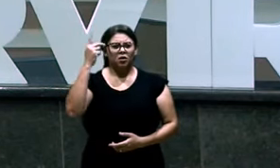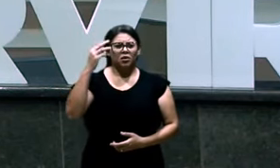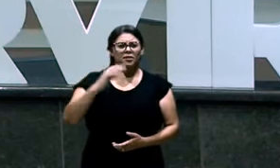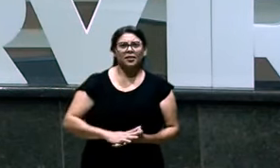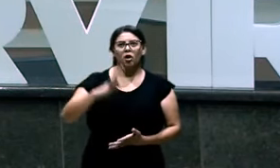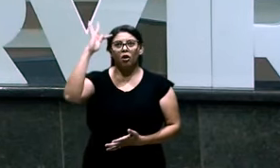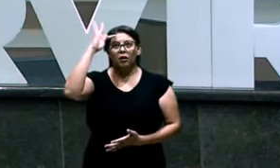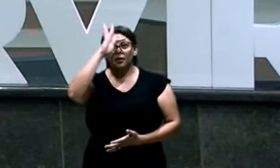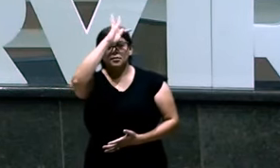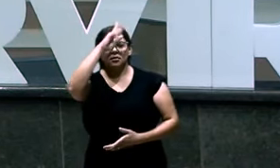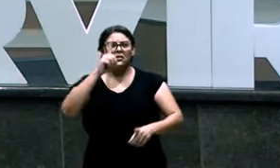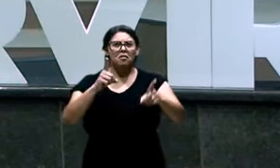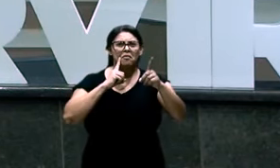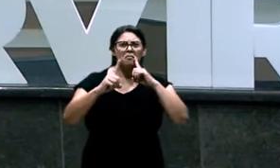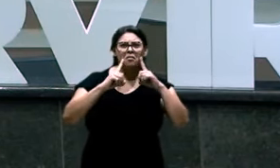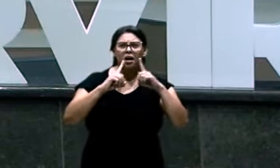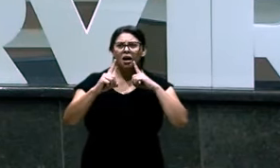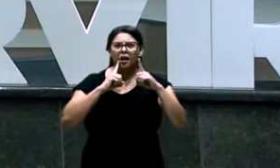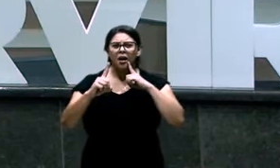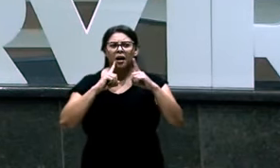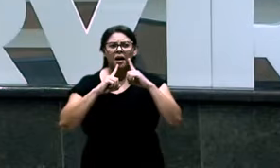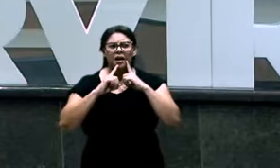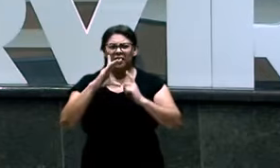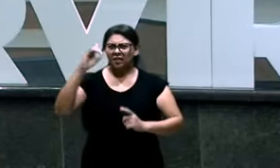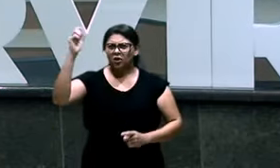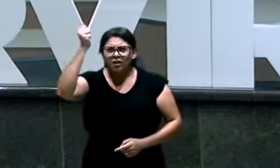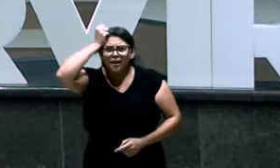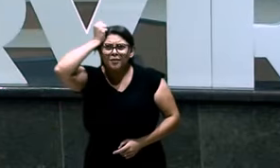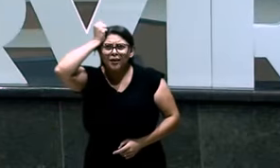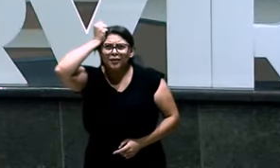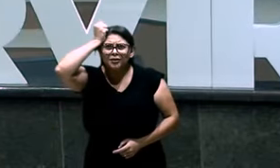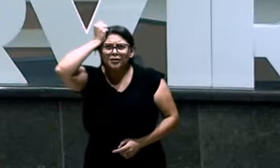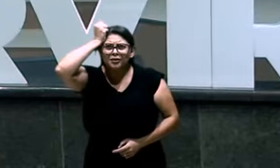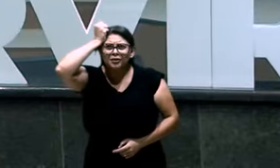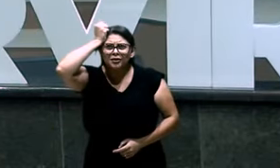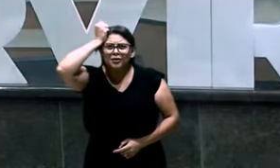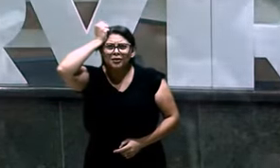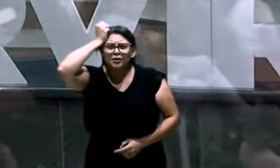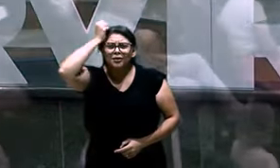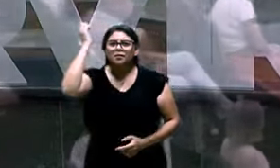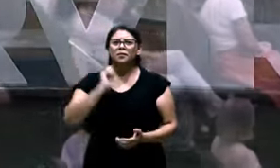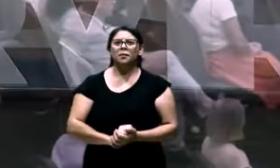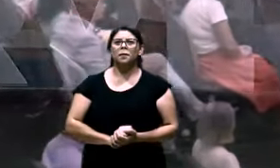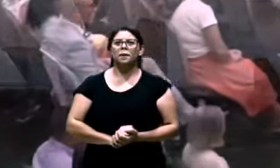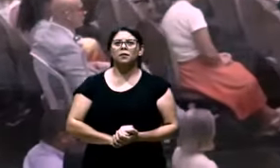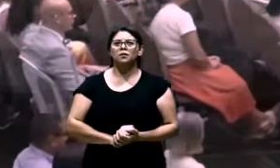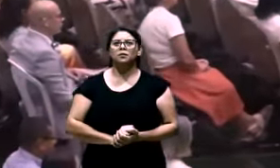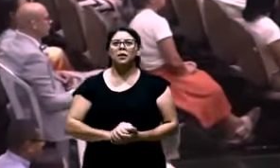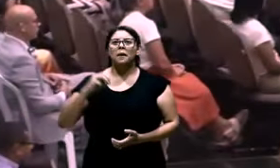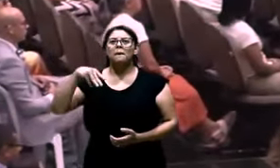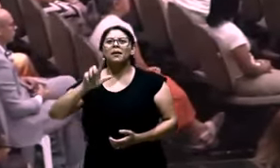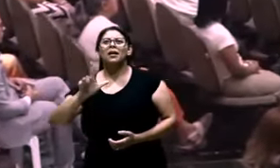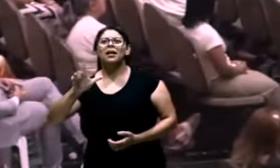entre eles: Deus volta ou não volta atrás? Um disse: Deus não pode voltar atrás, Malaquias 3:6, eu sou o Senhor e